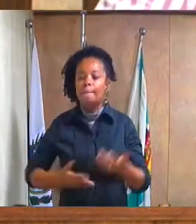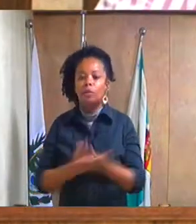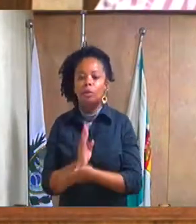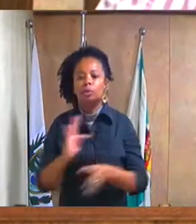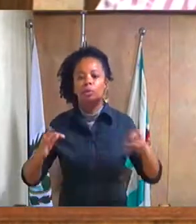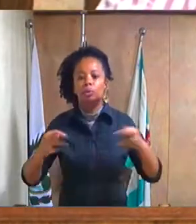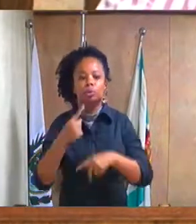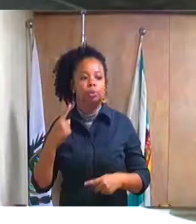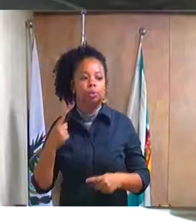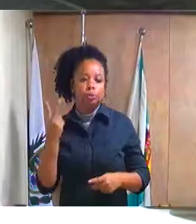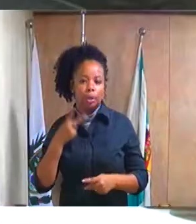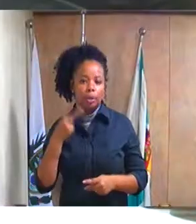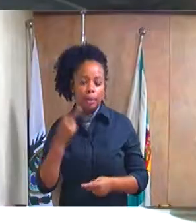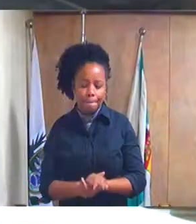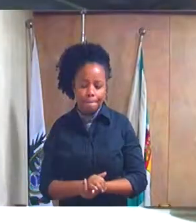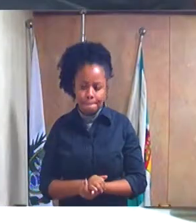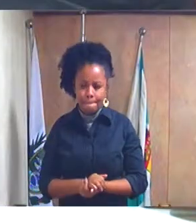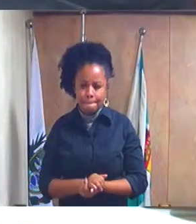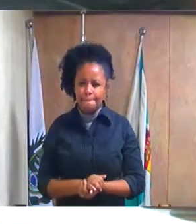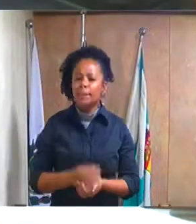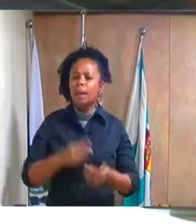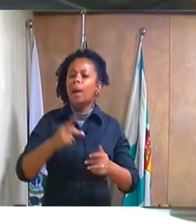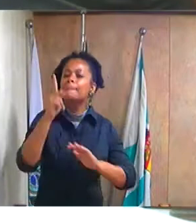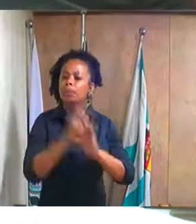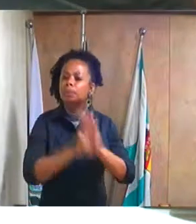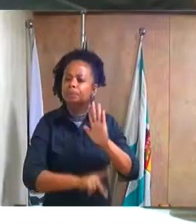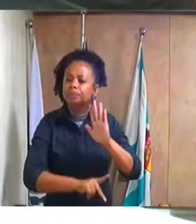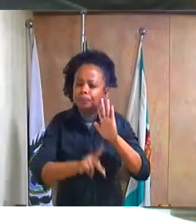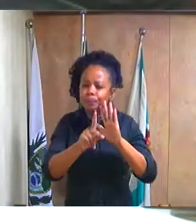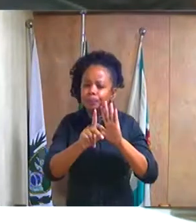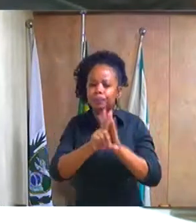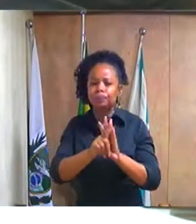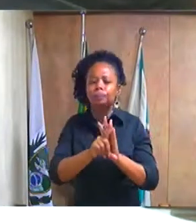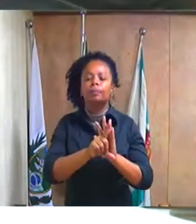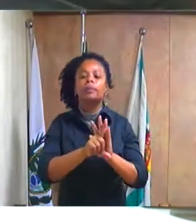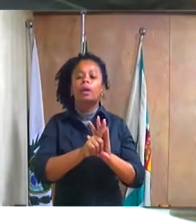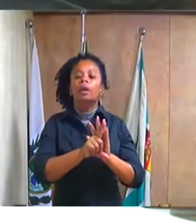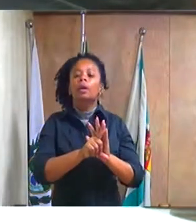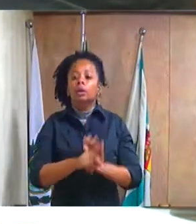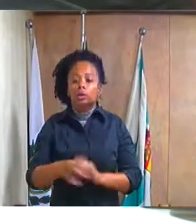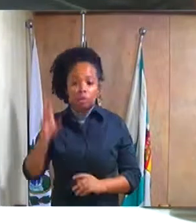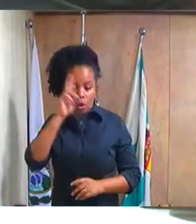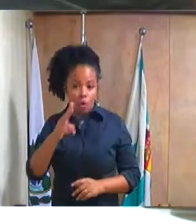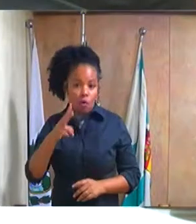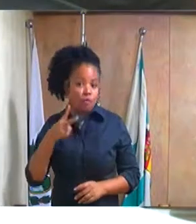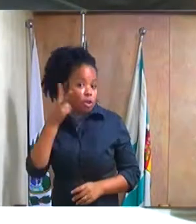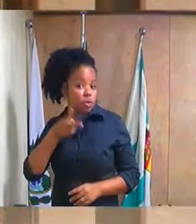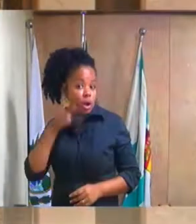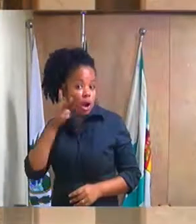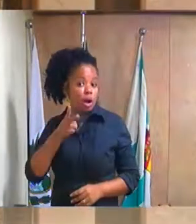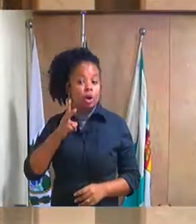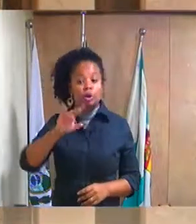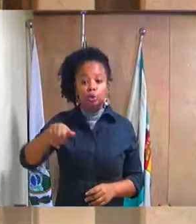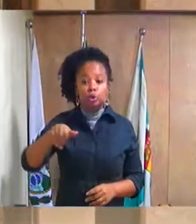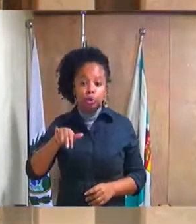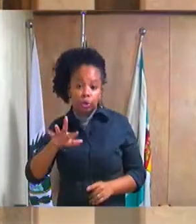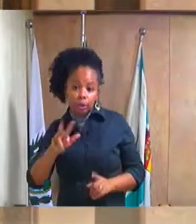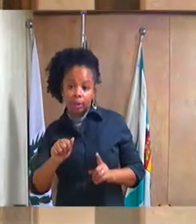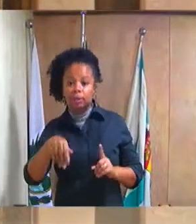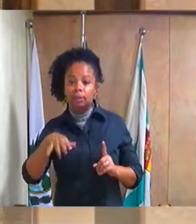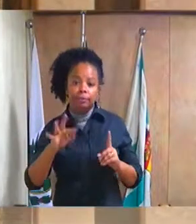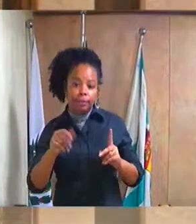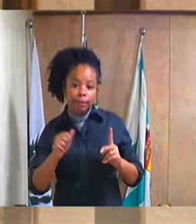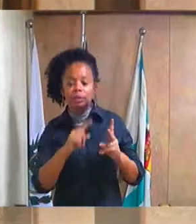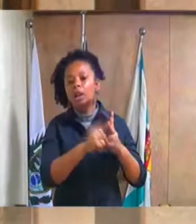unanimidade. Projeto de decreto legislativo dos excelentíssimos senhores vereadores, Juliana Fante Alves e Marcos